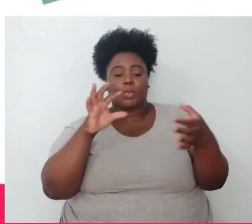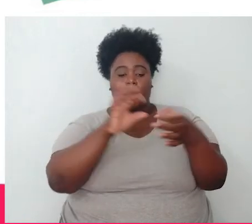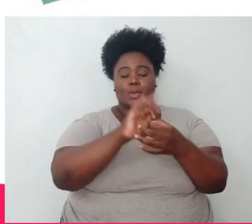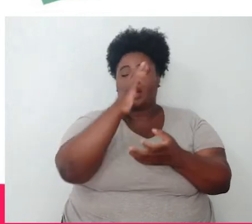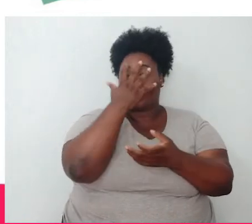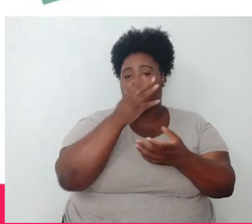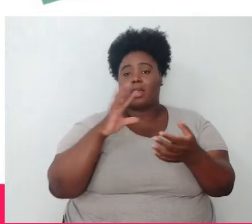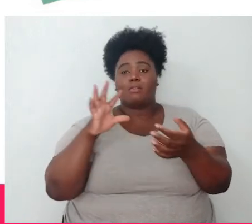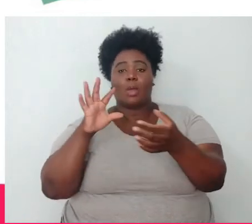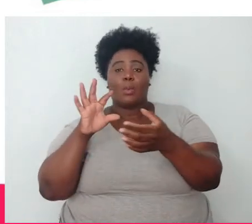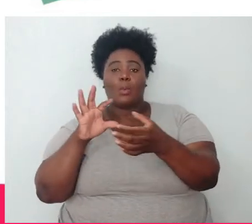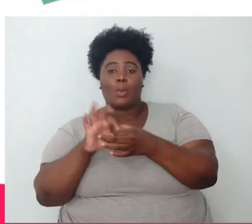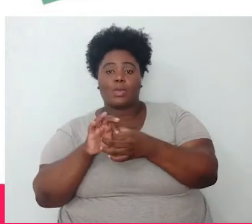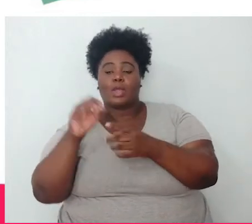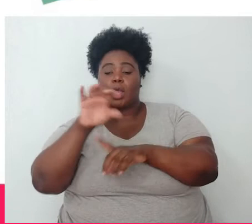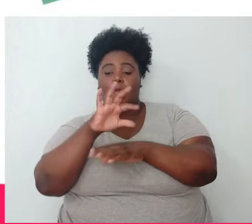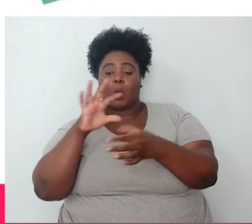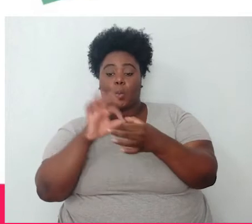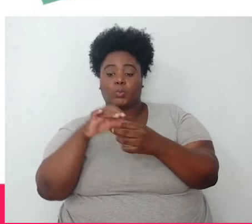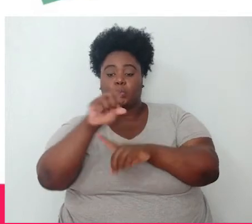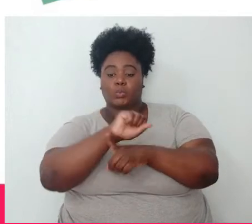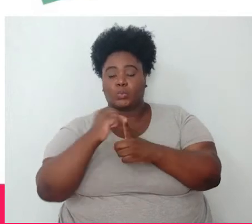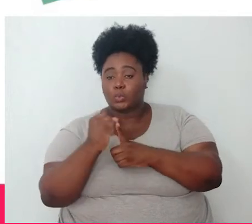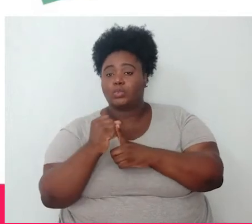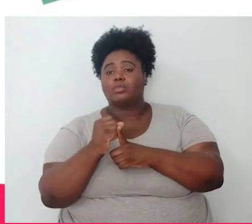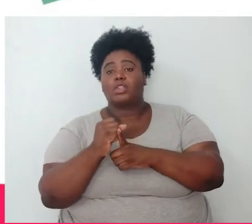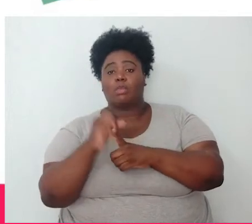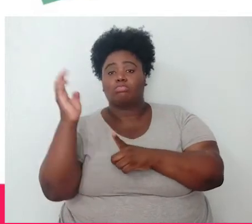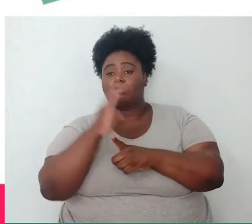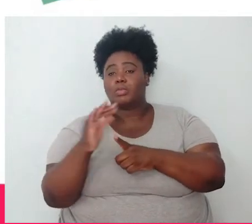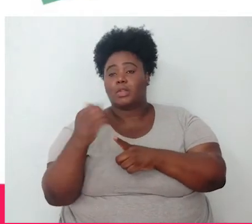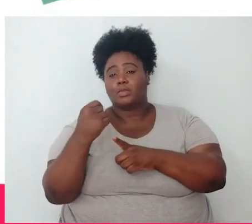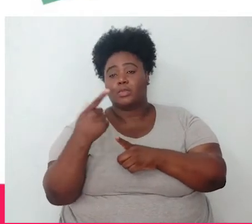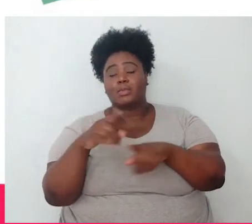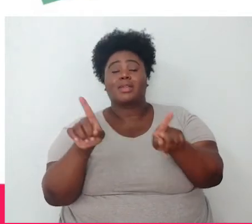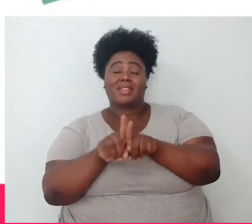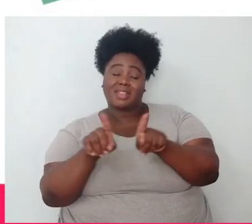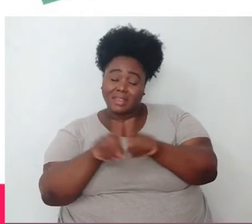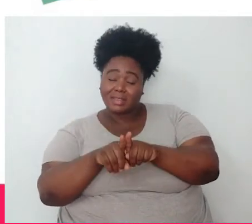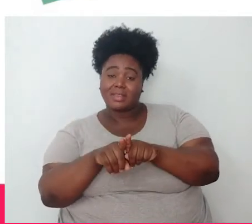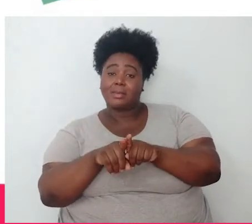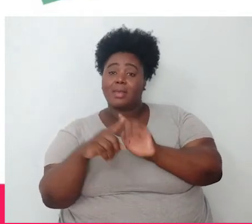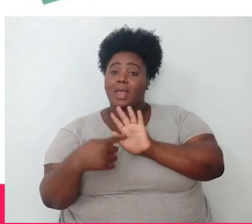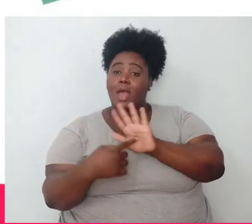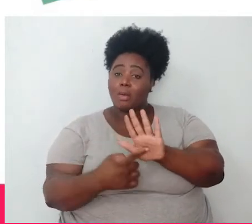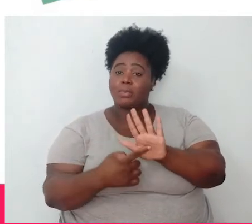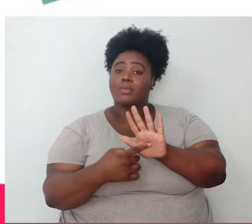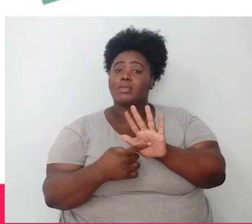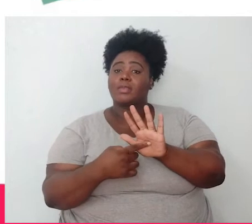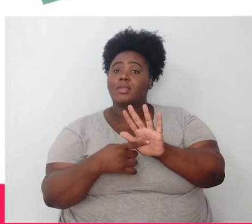cruzando o contexto sociopolítico do Brasil de 2013 e, ao mesmo tempo, a performance